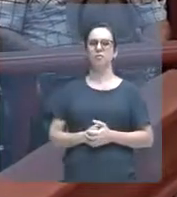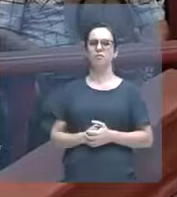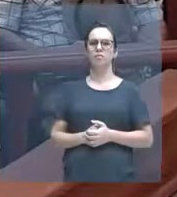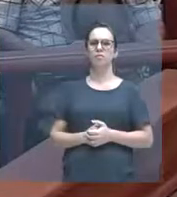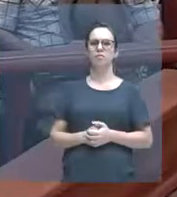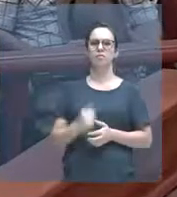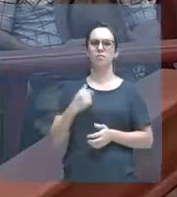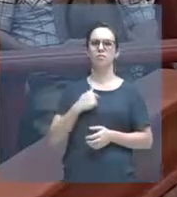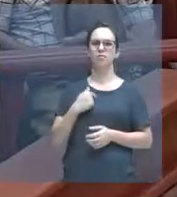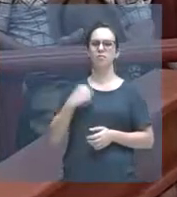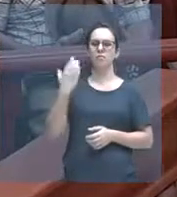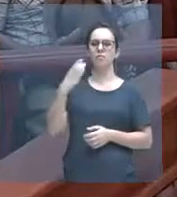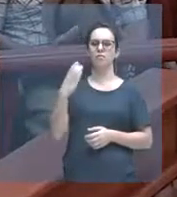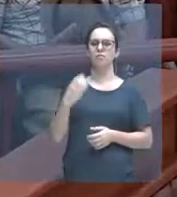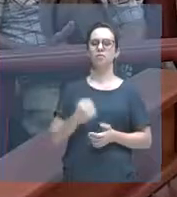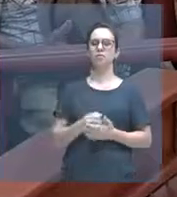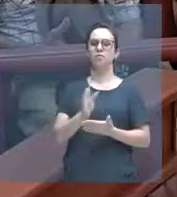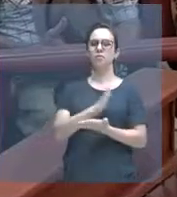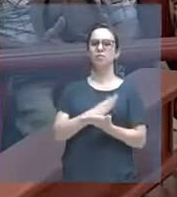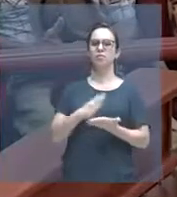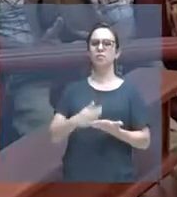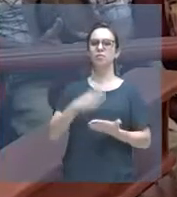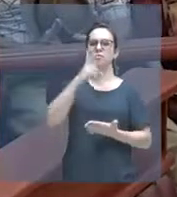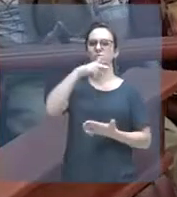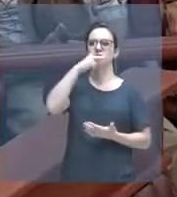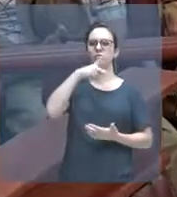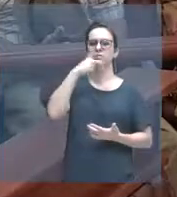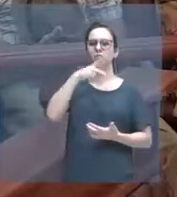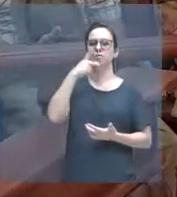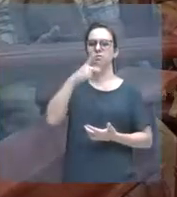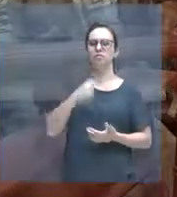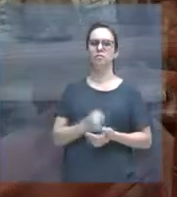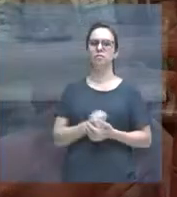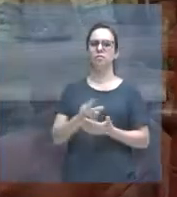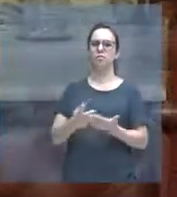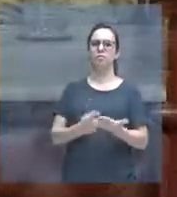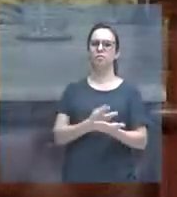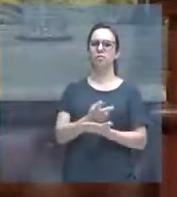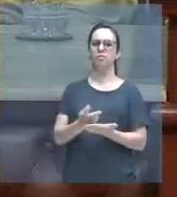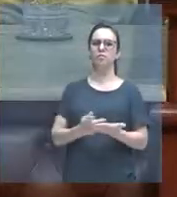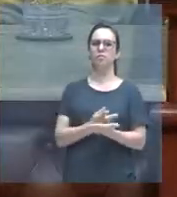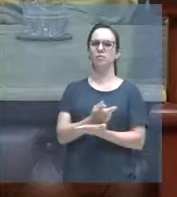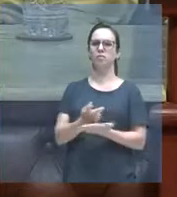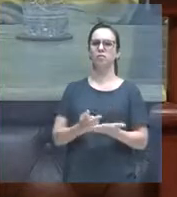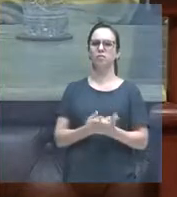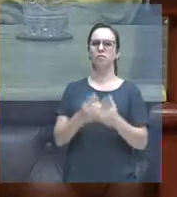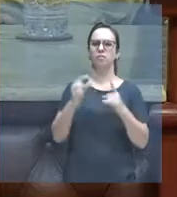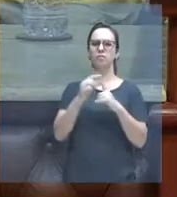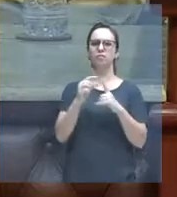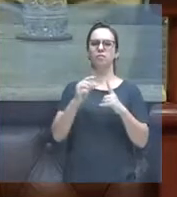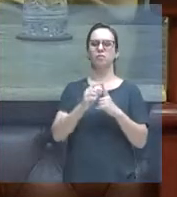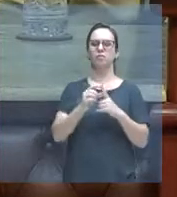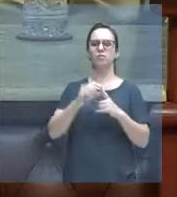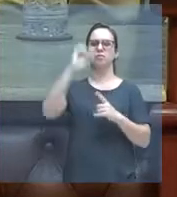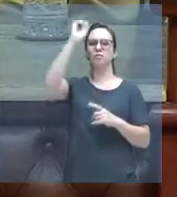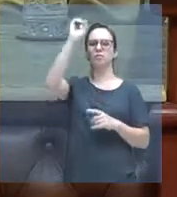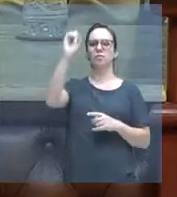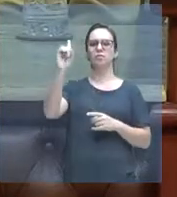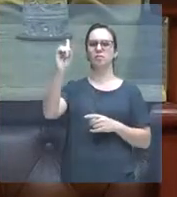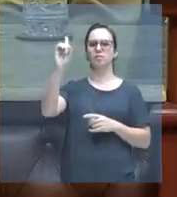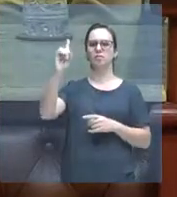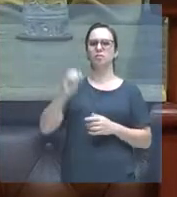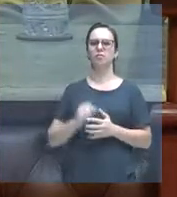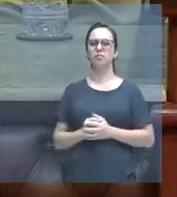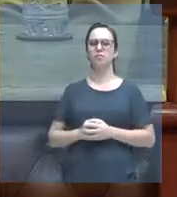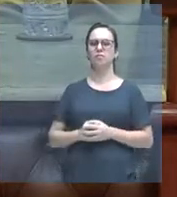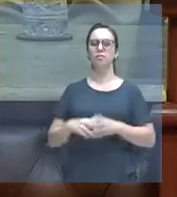eu queria começar falando, eu busquei na palavra de Deus, né,